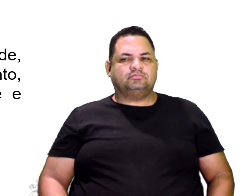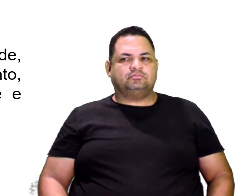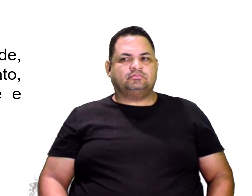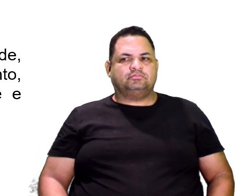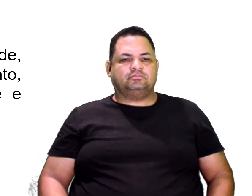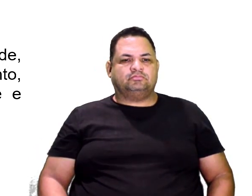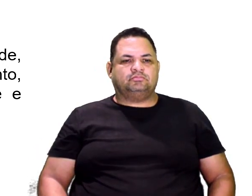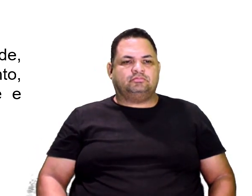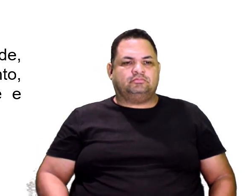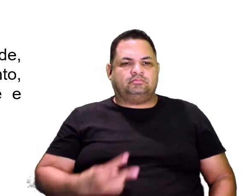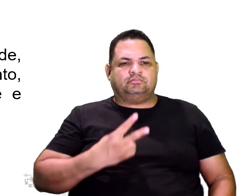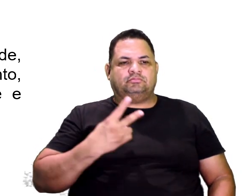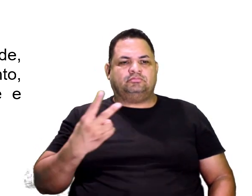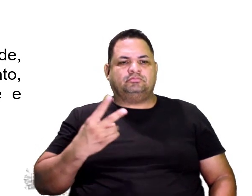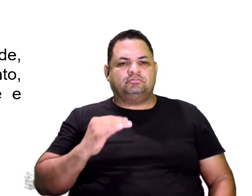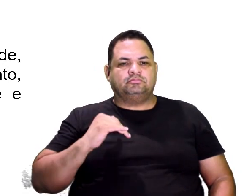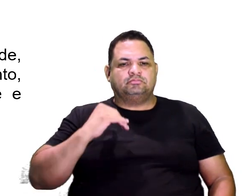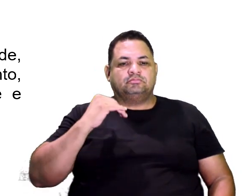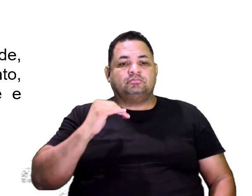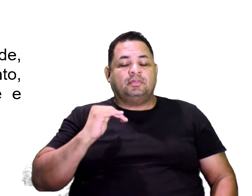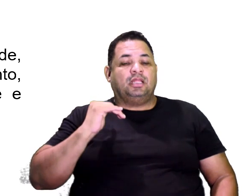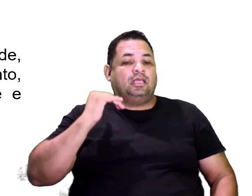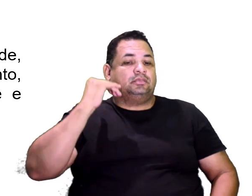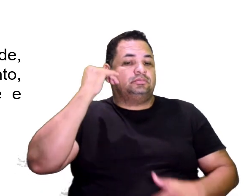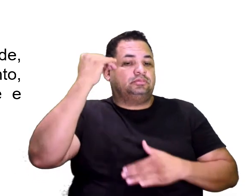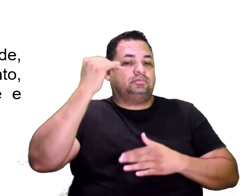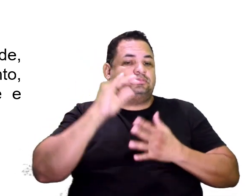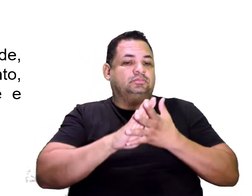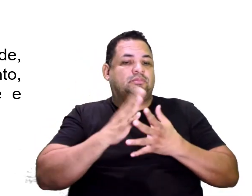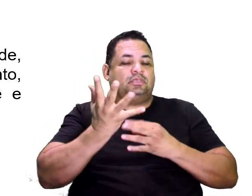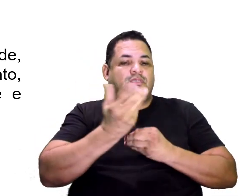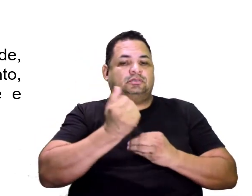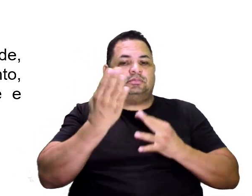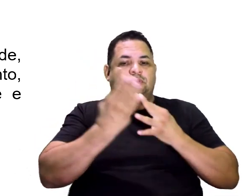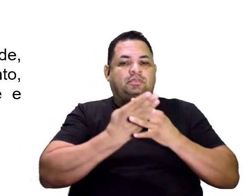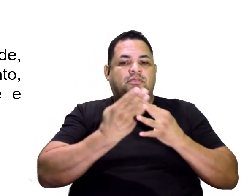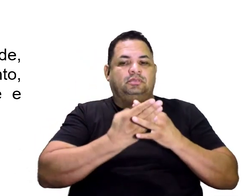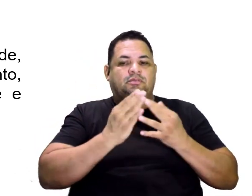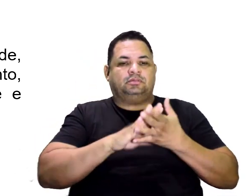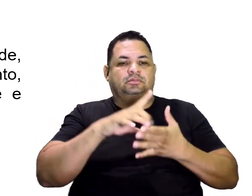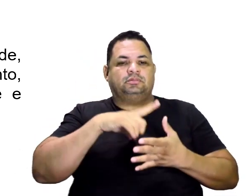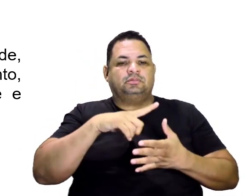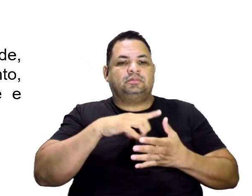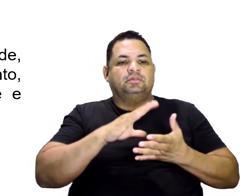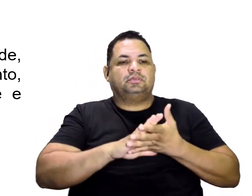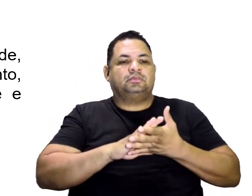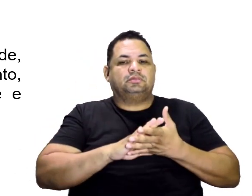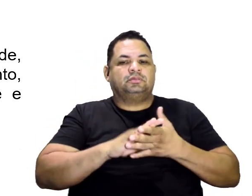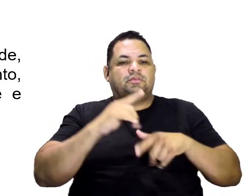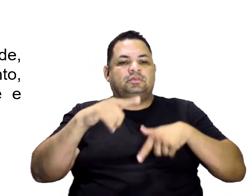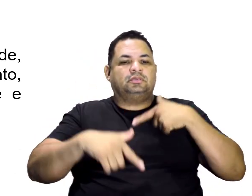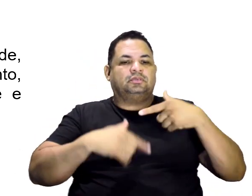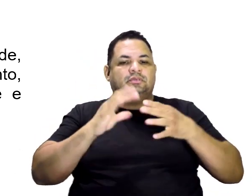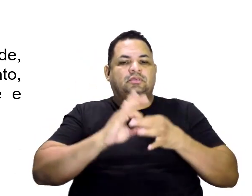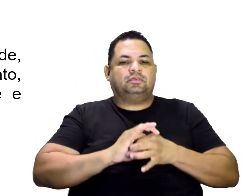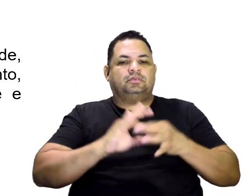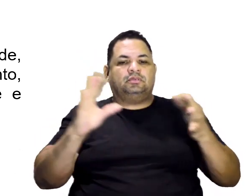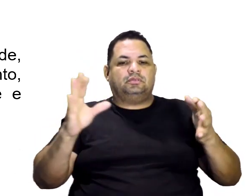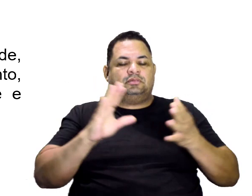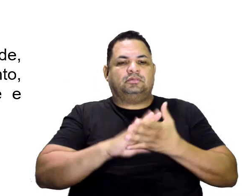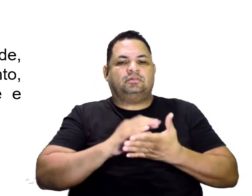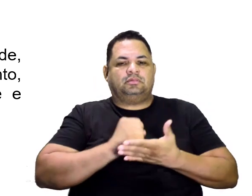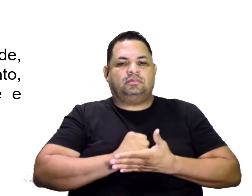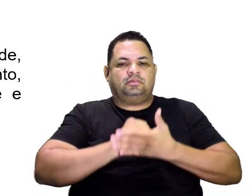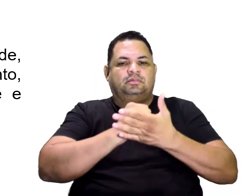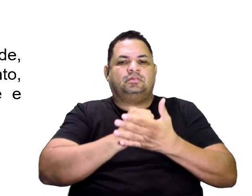Então, aqui no 2 nós temos, para além da arte barroca, se tem registro de artífices alforriados que